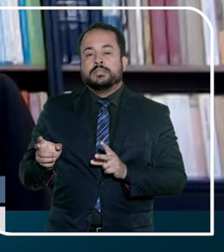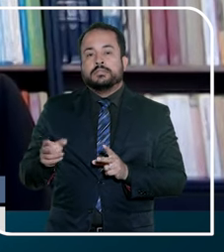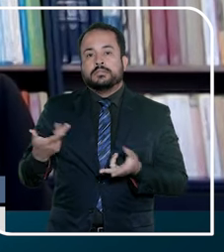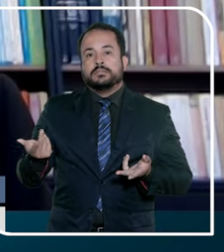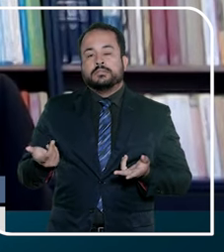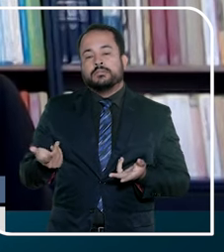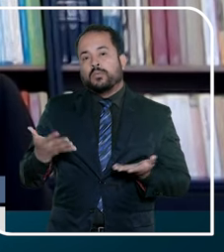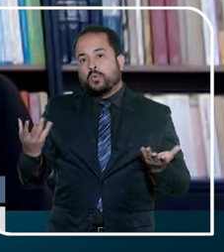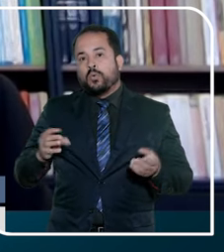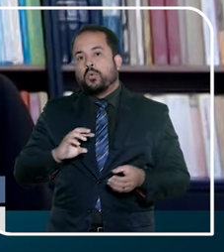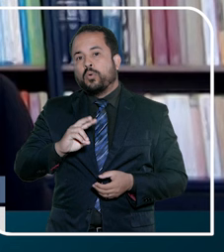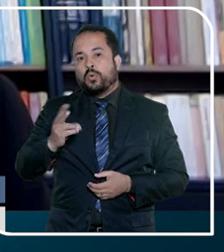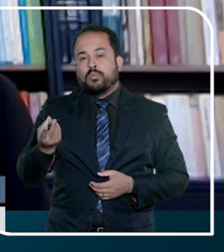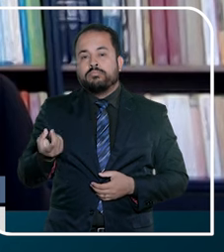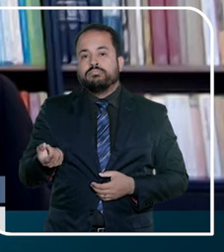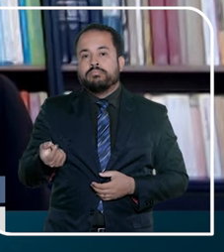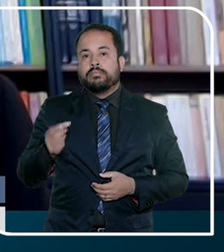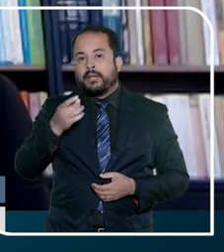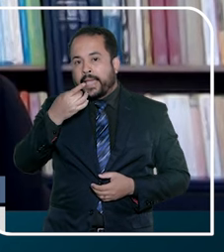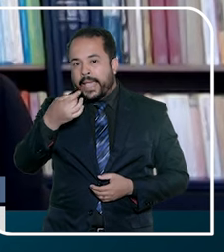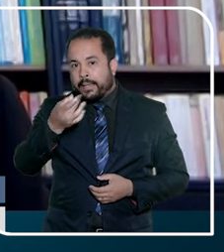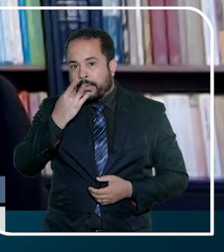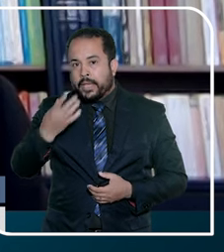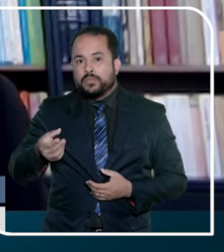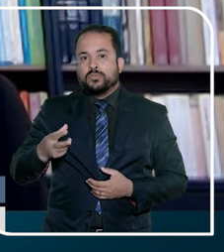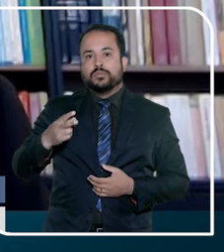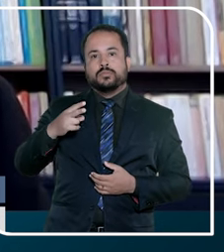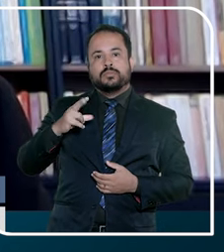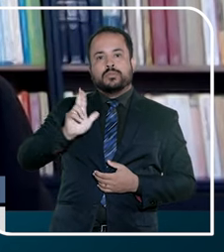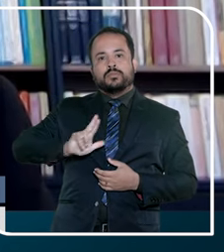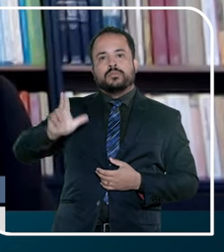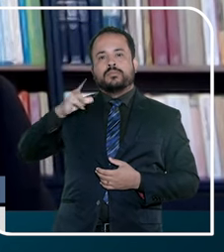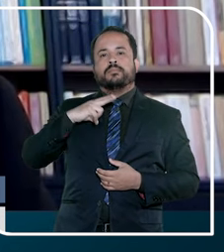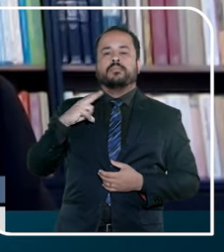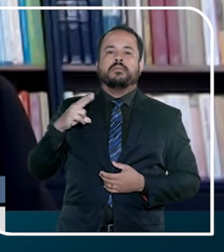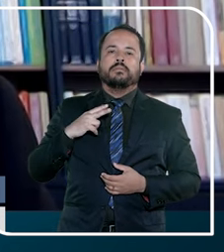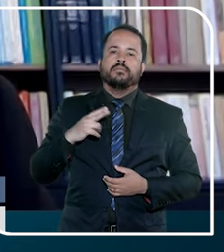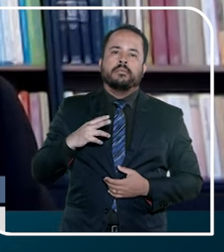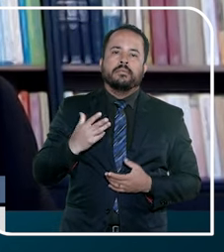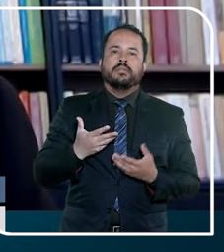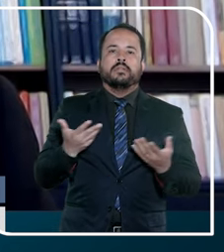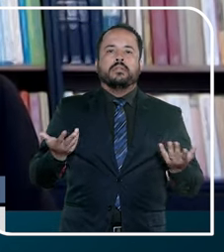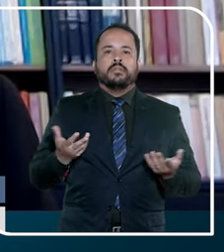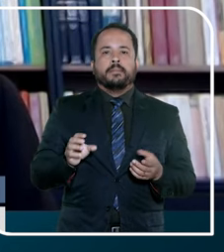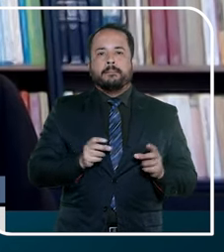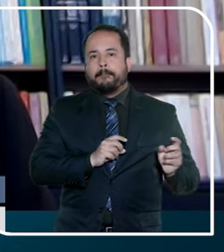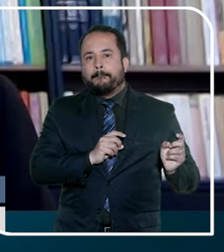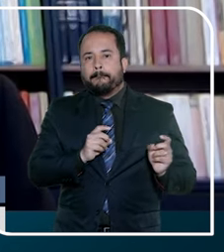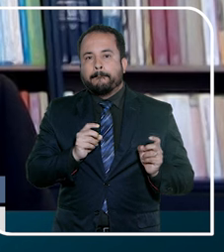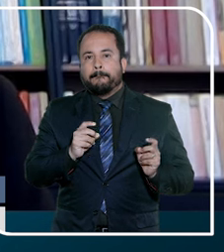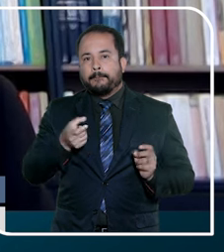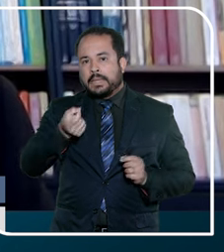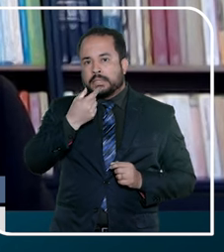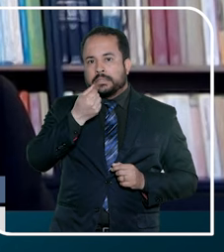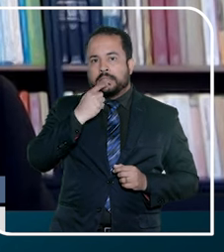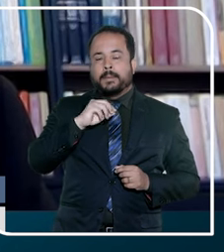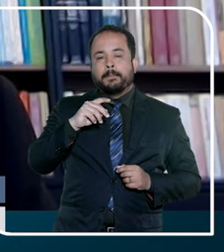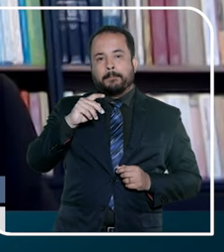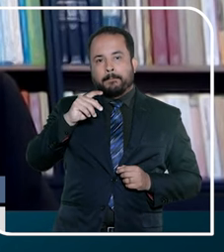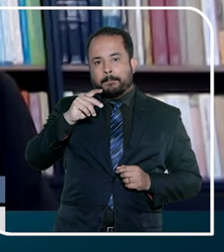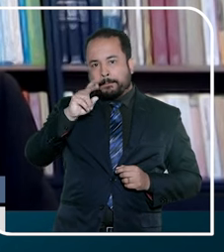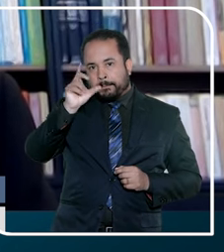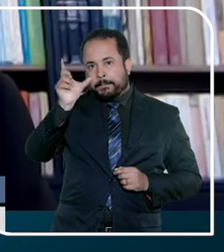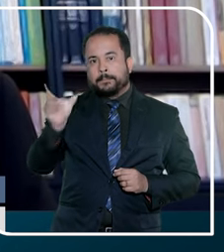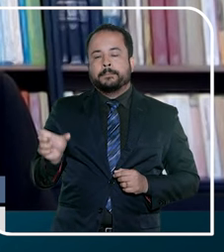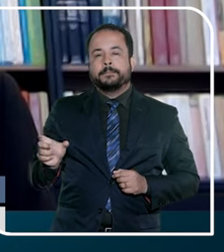há um componente muito particular do medicamento que é o fato de a pessoa usar esse medicamento para